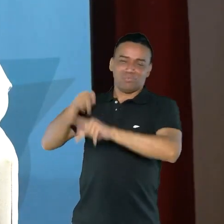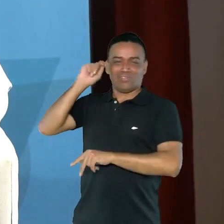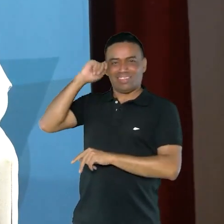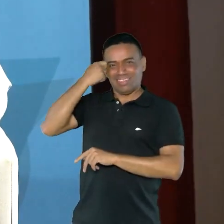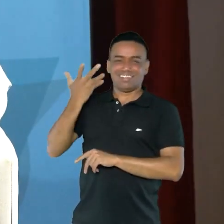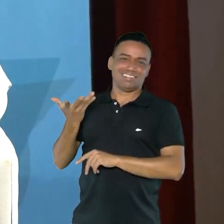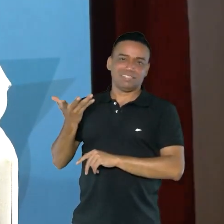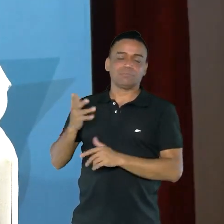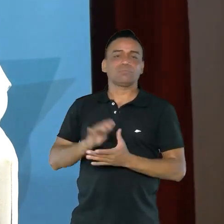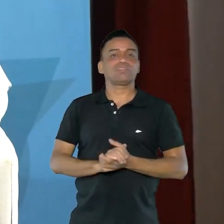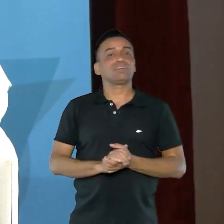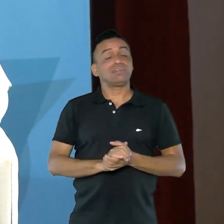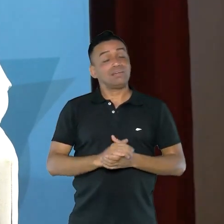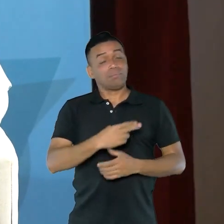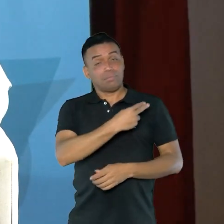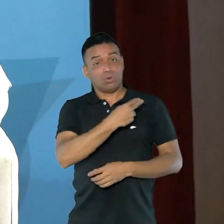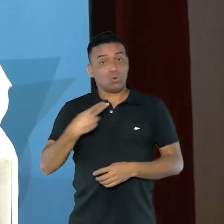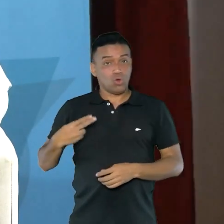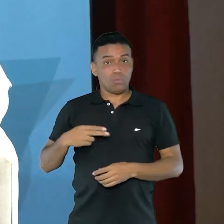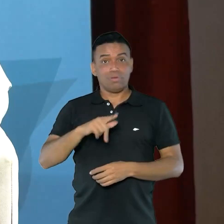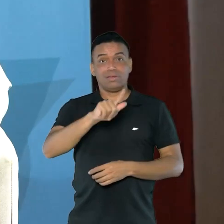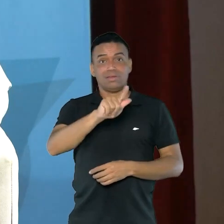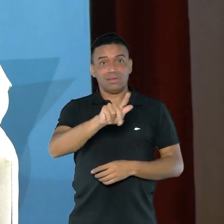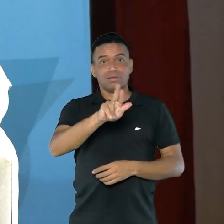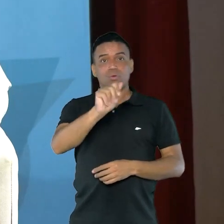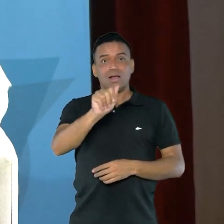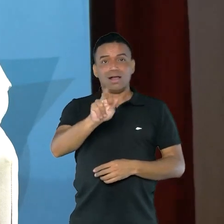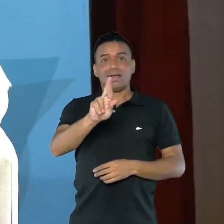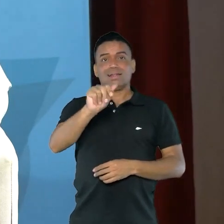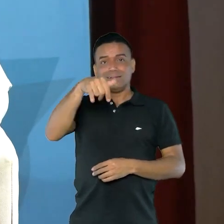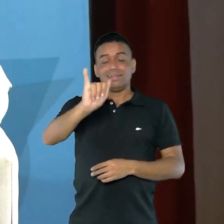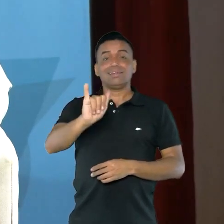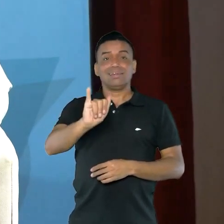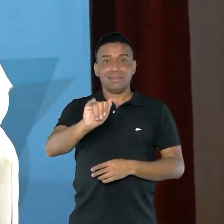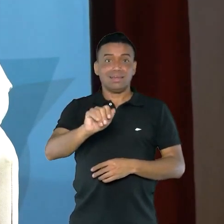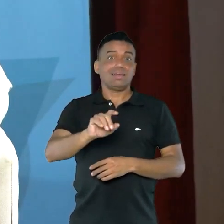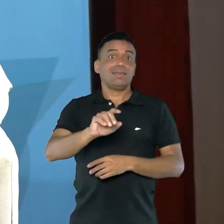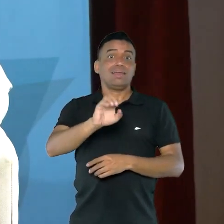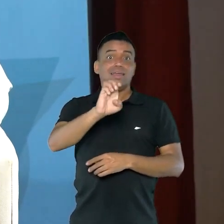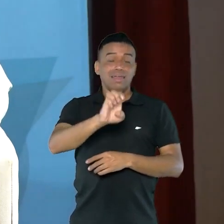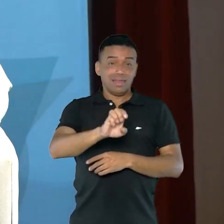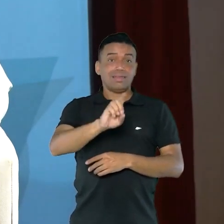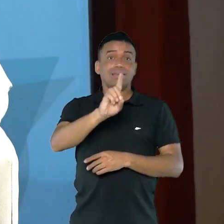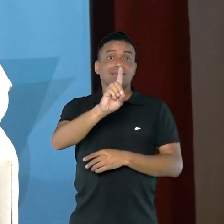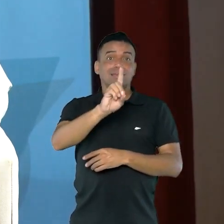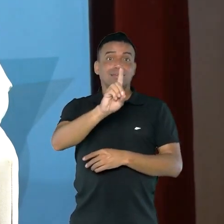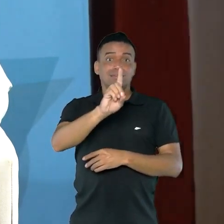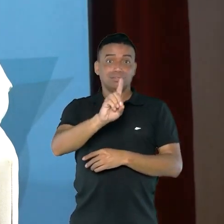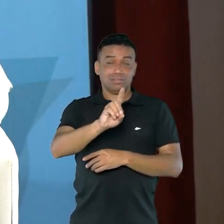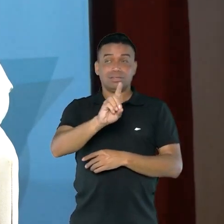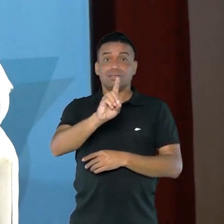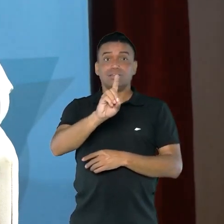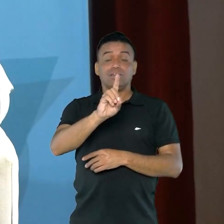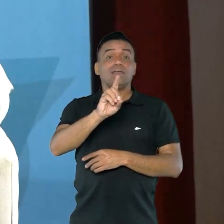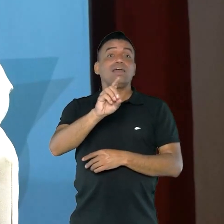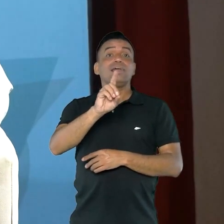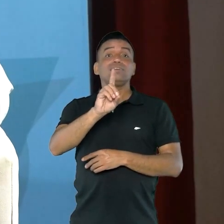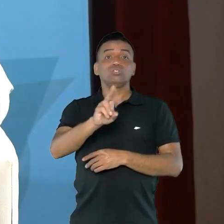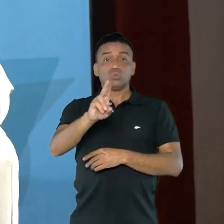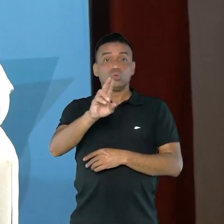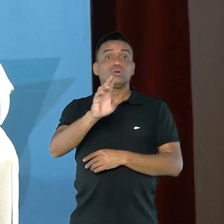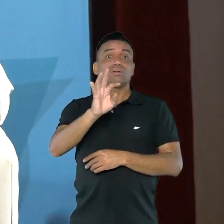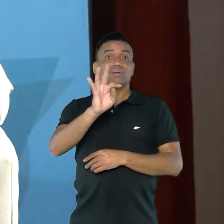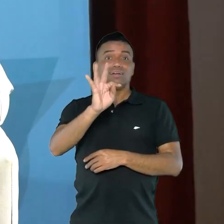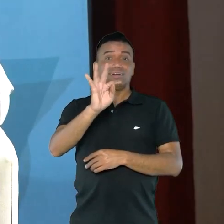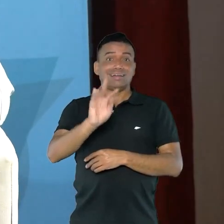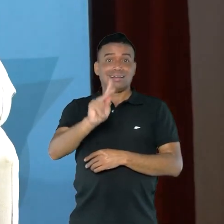é de Achucaretê, e é um nome que eu recebi, né, no nosso ritual, que a gente